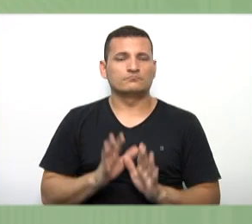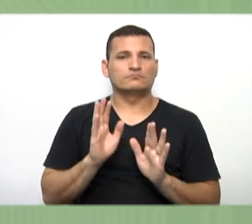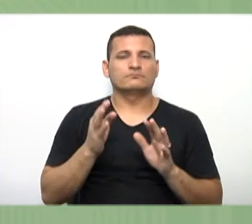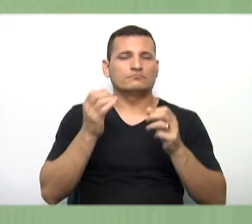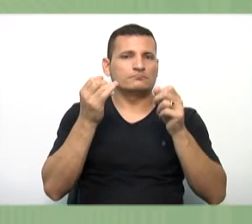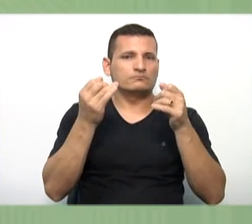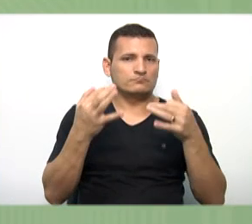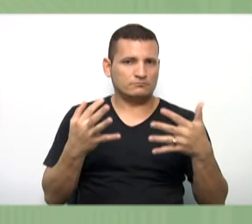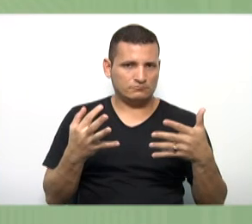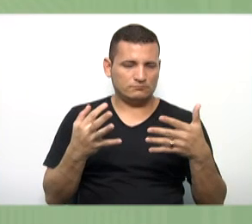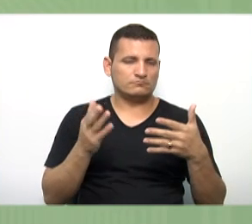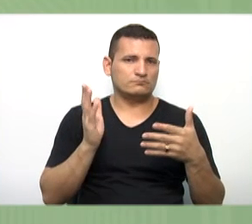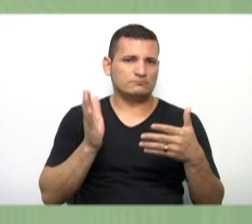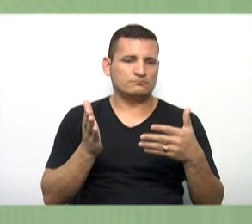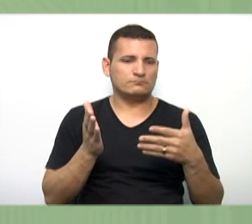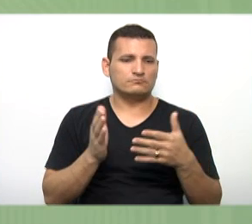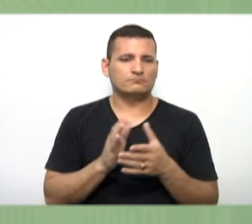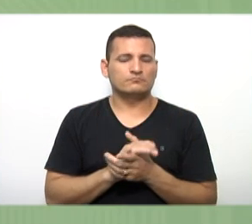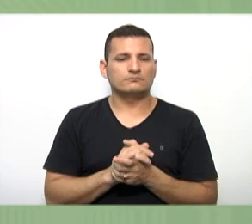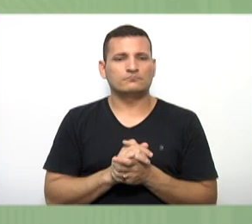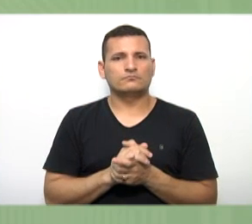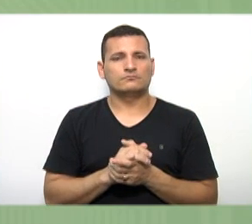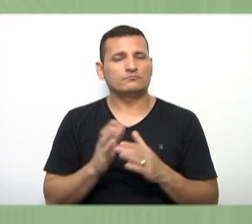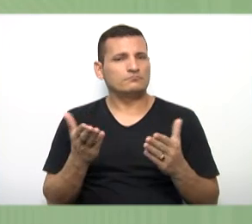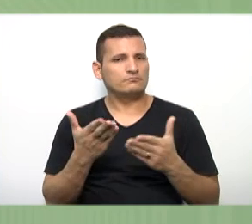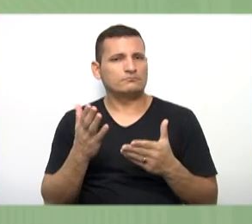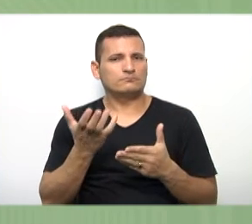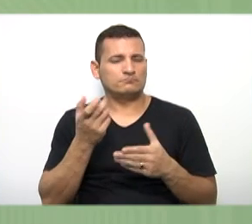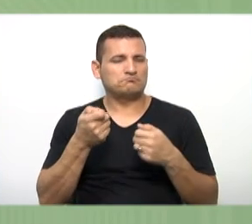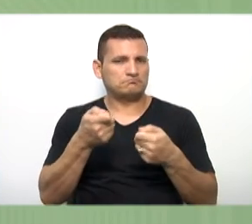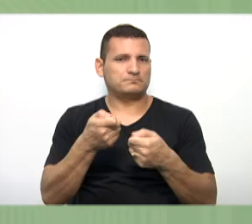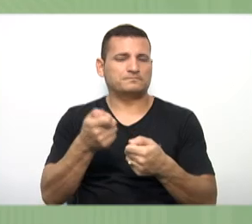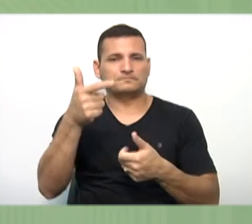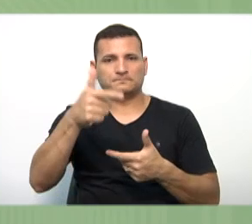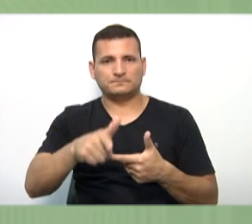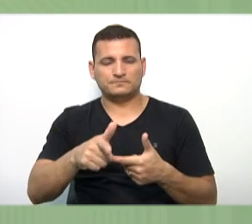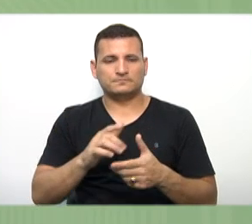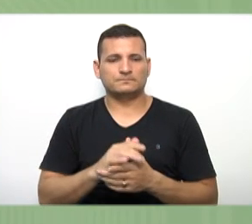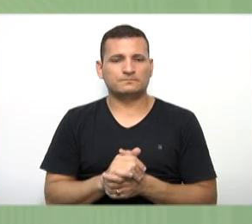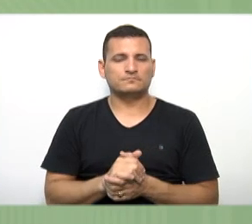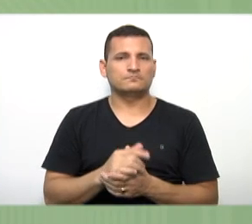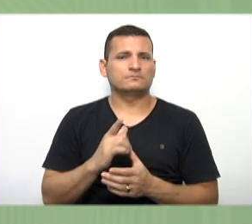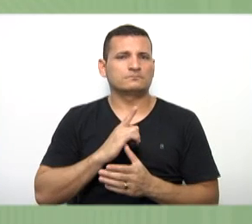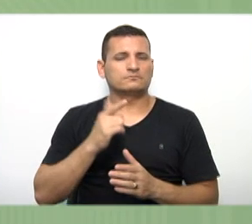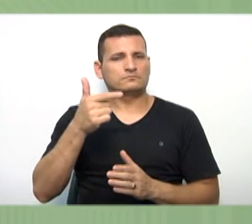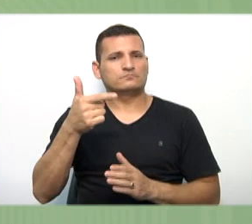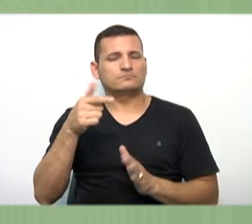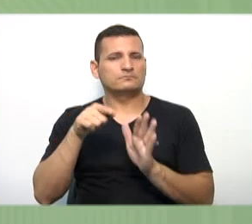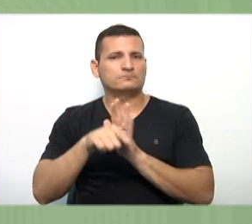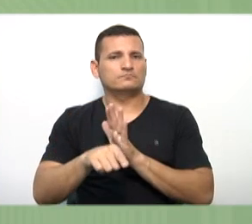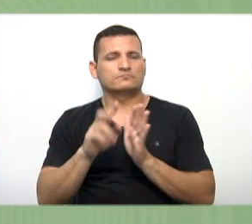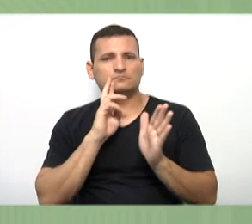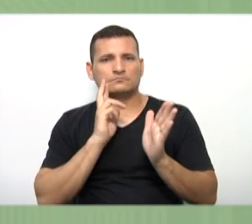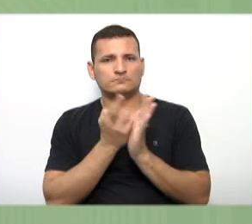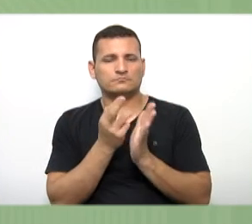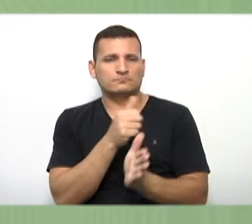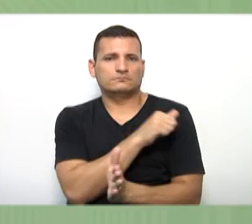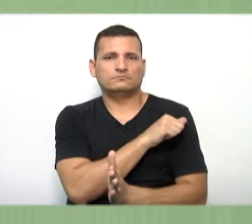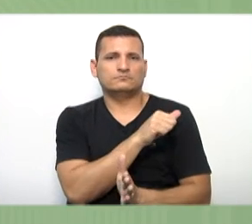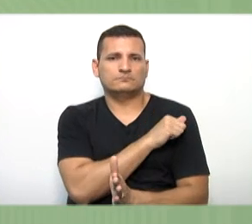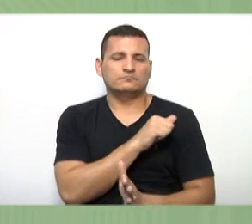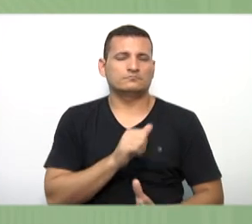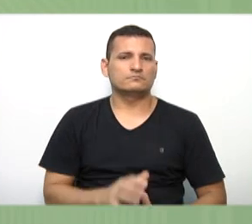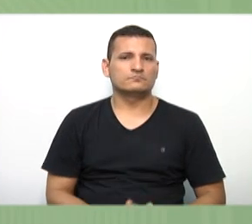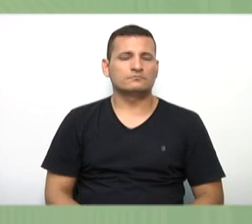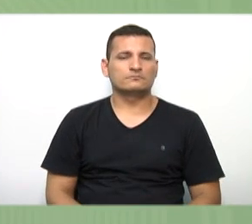na primeira questão, mas quero reforçar isso com vocês. Tivemos participação na segunda pergunta também, professora? Também.